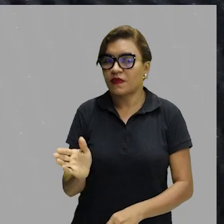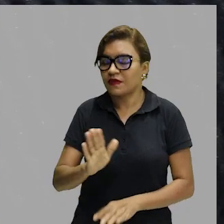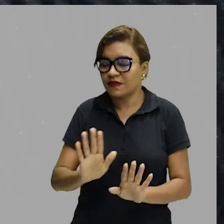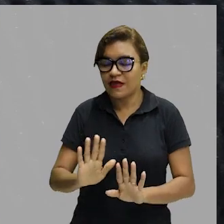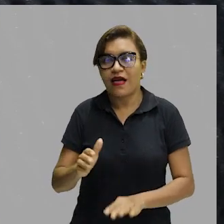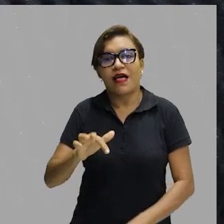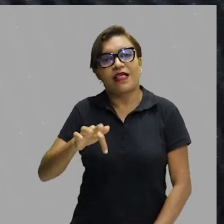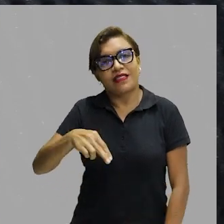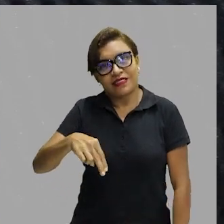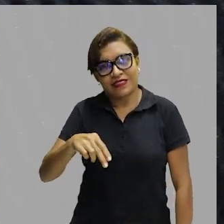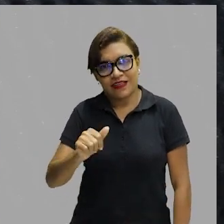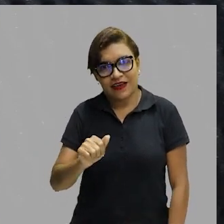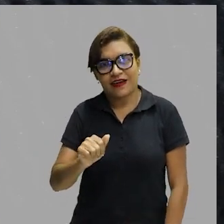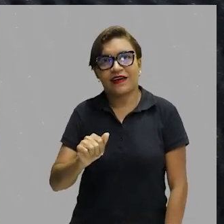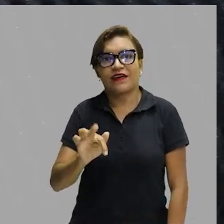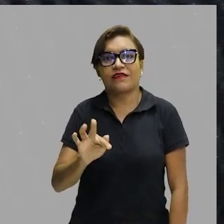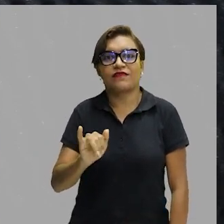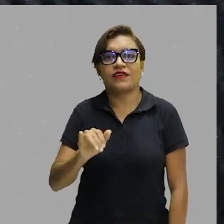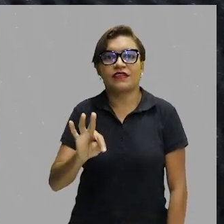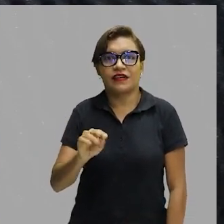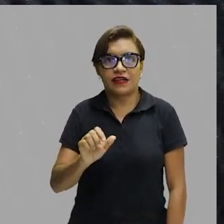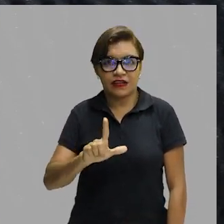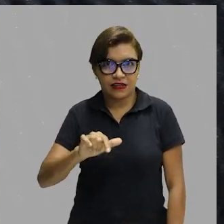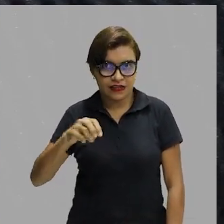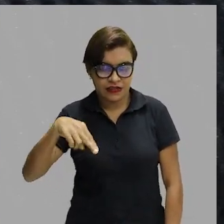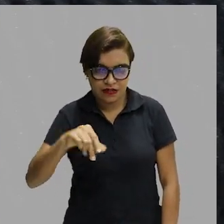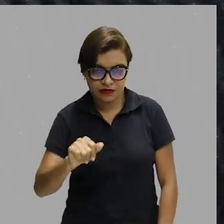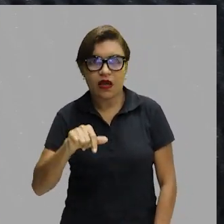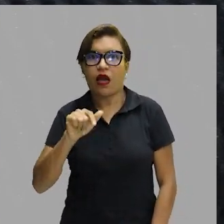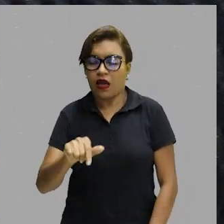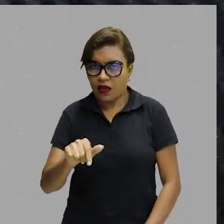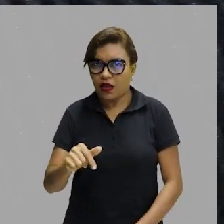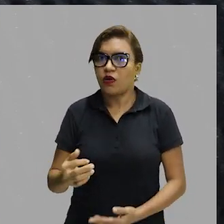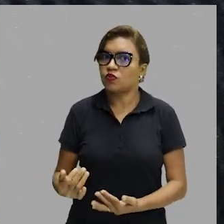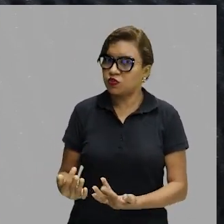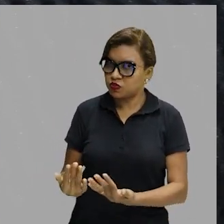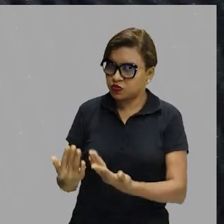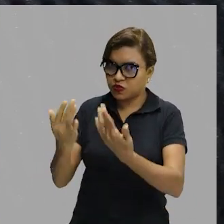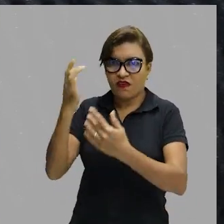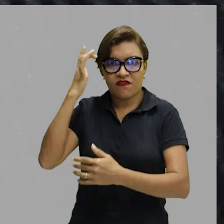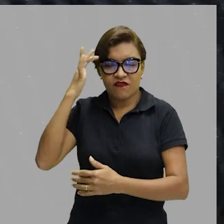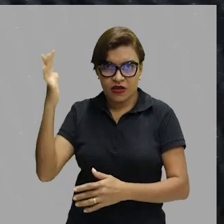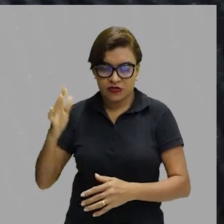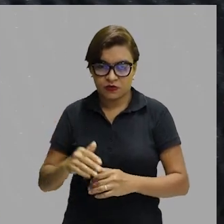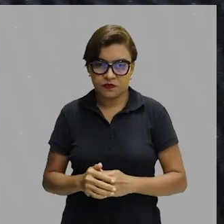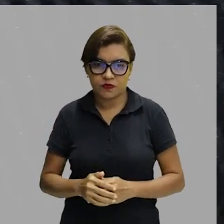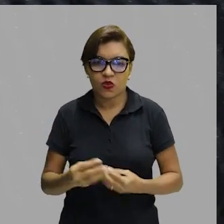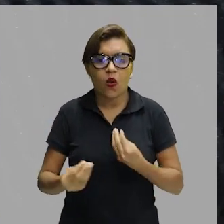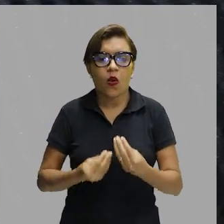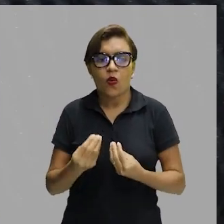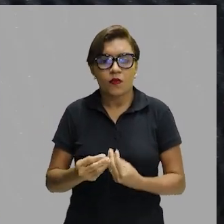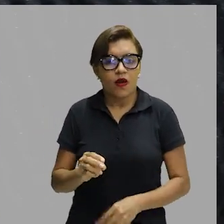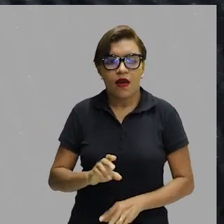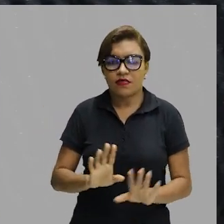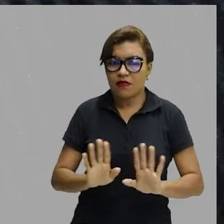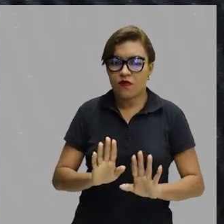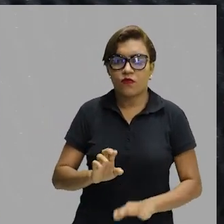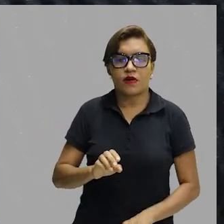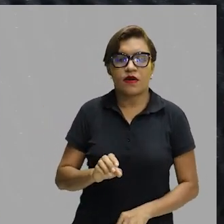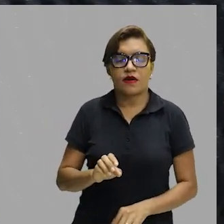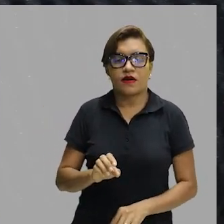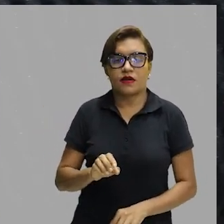volátil, passa para o estado gasoso com facilidade, certo? Não iônicos, quer dizer que são